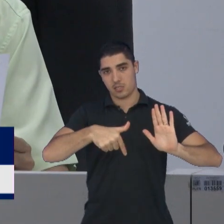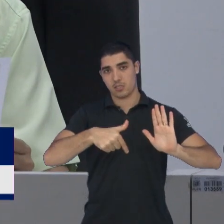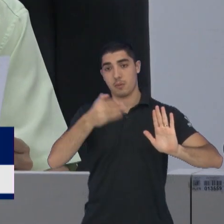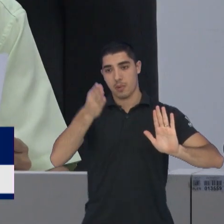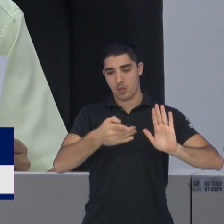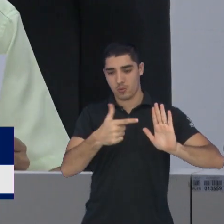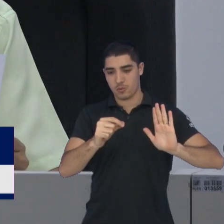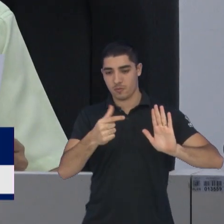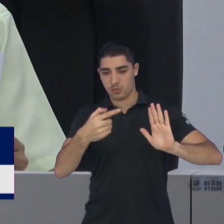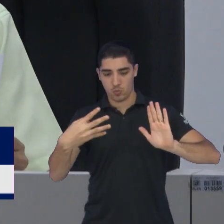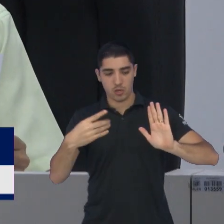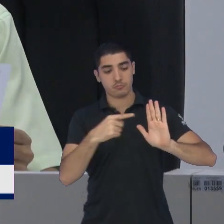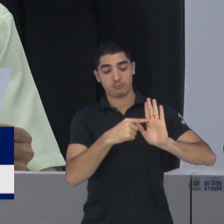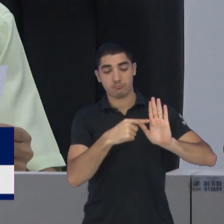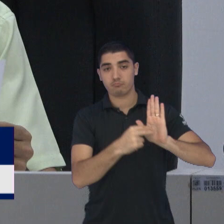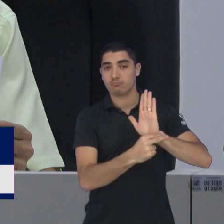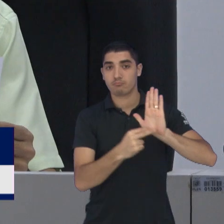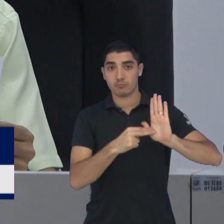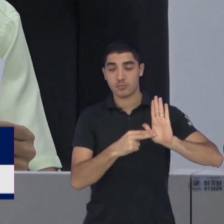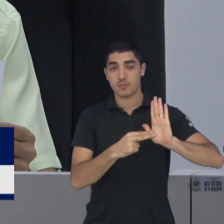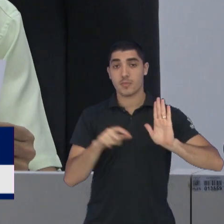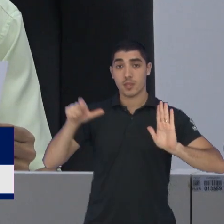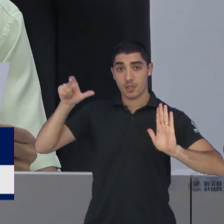17/2024. Autoria